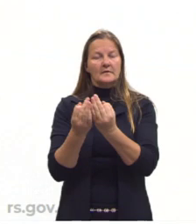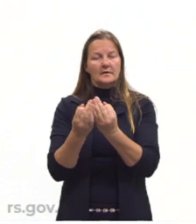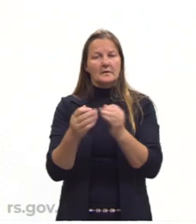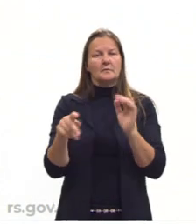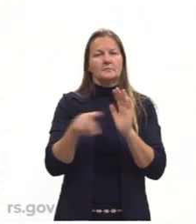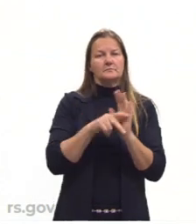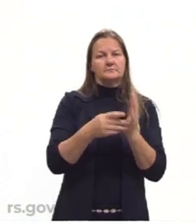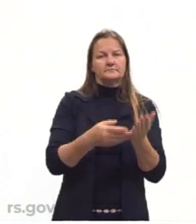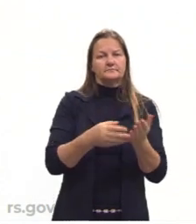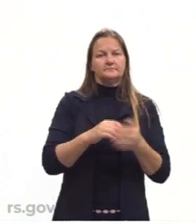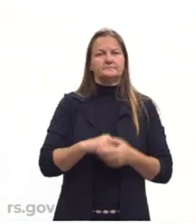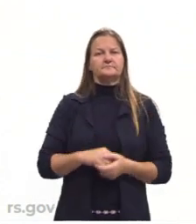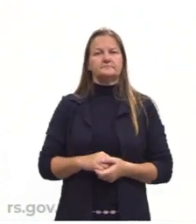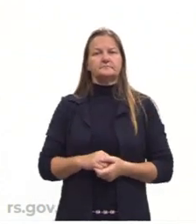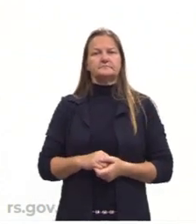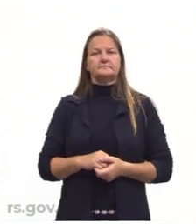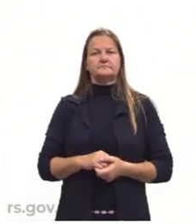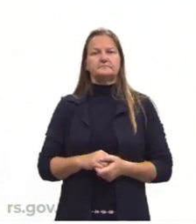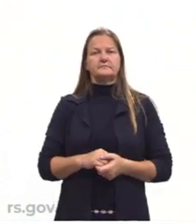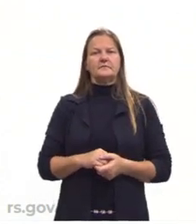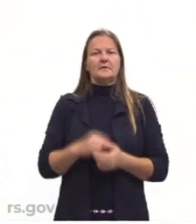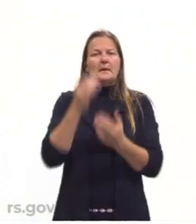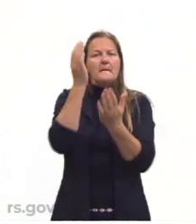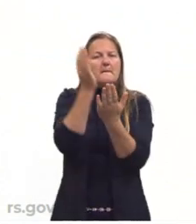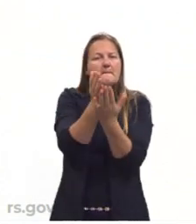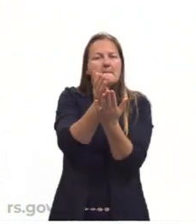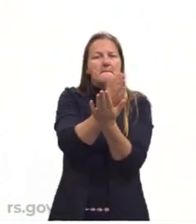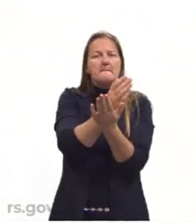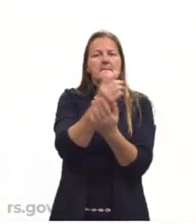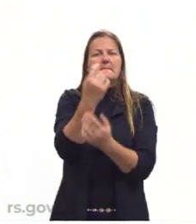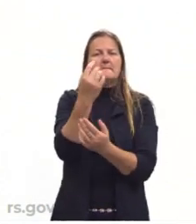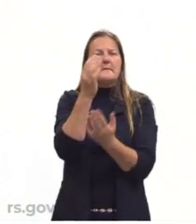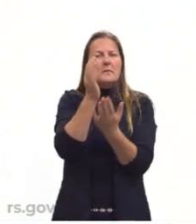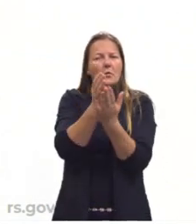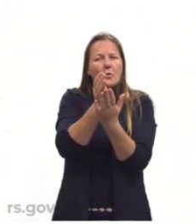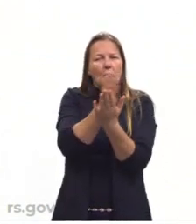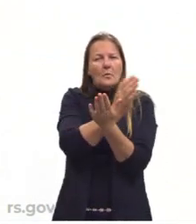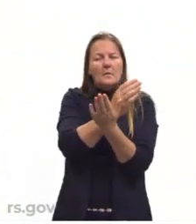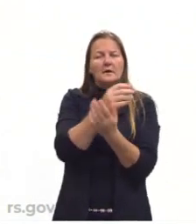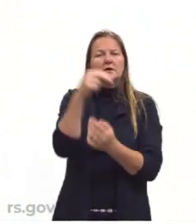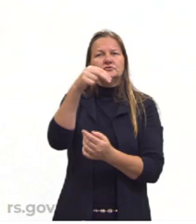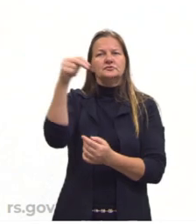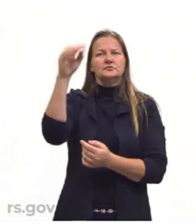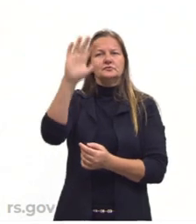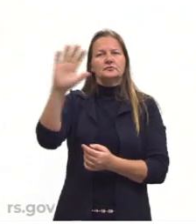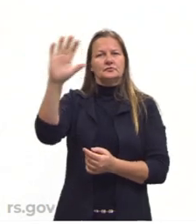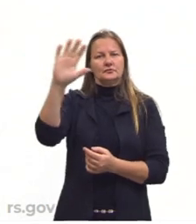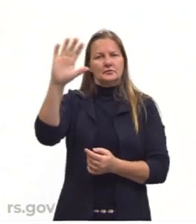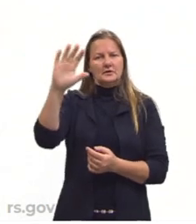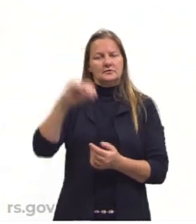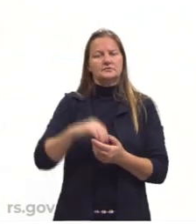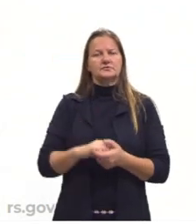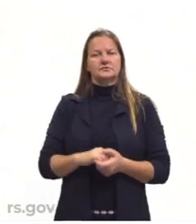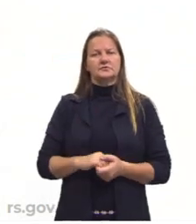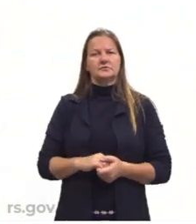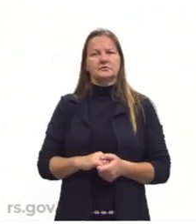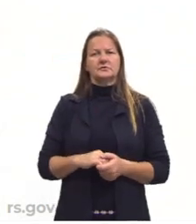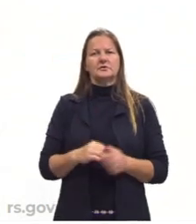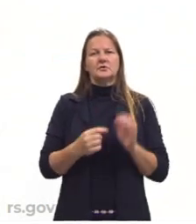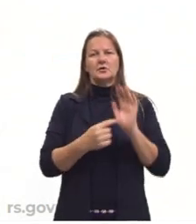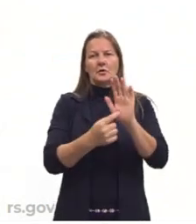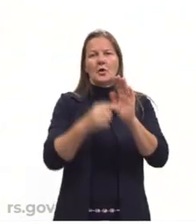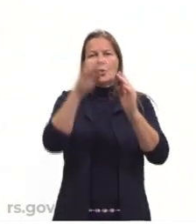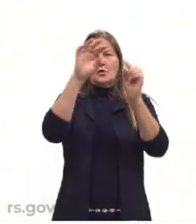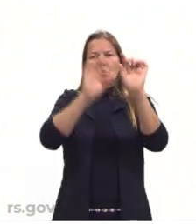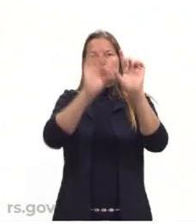agricultura tá então a mais da metade após bomba da metade aí tá no nordeste ó e aí trago para vocês